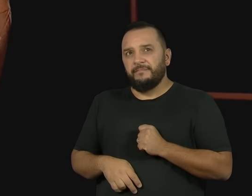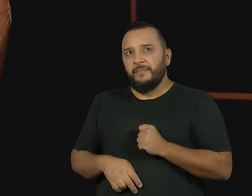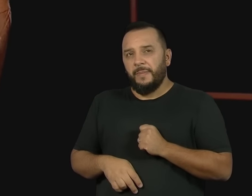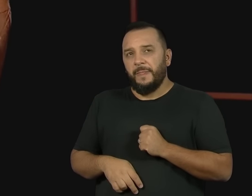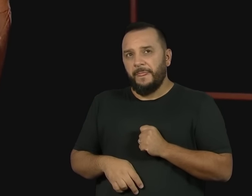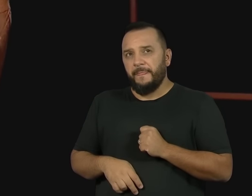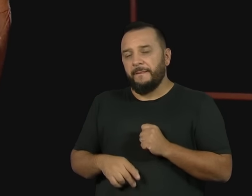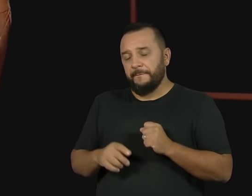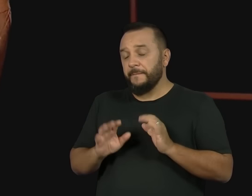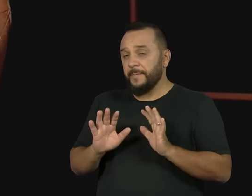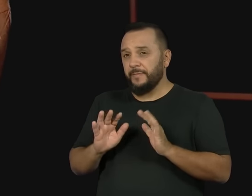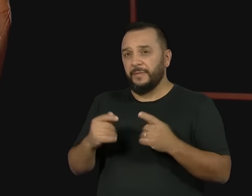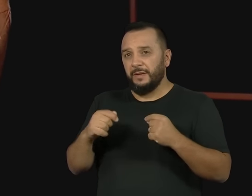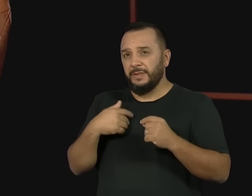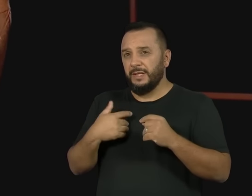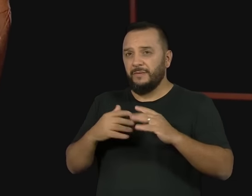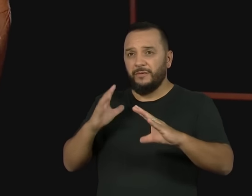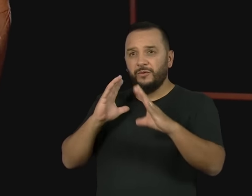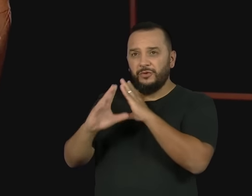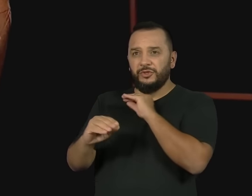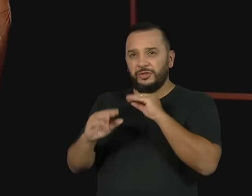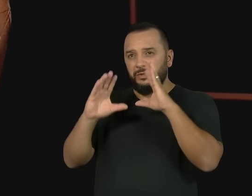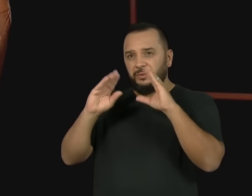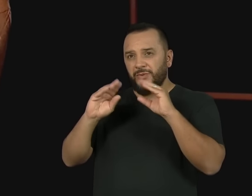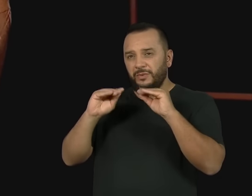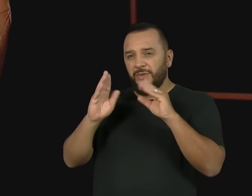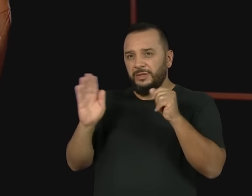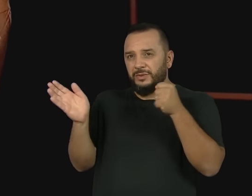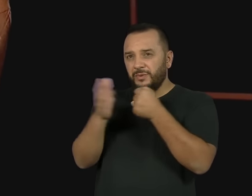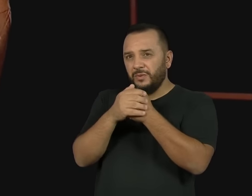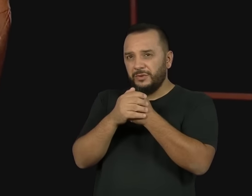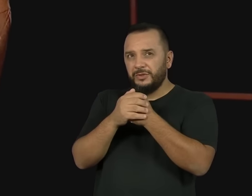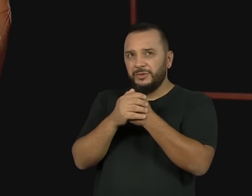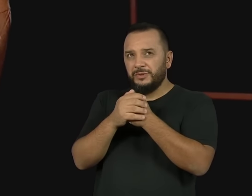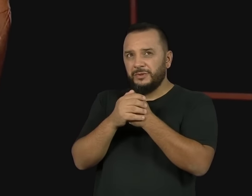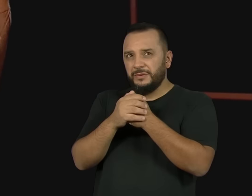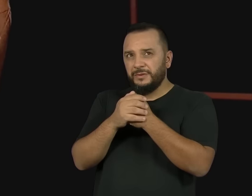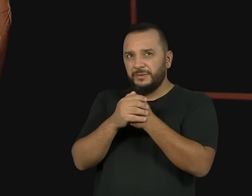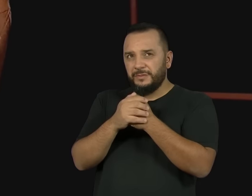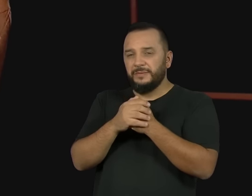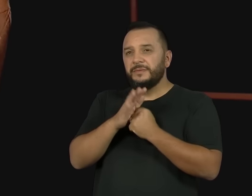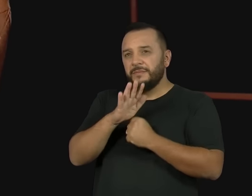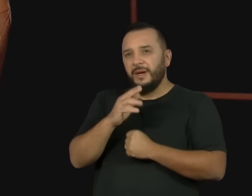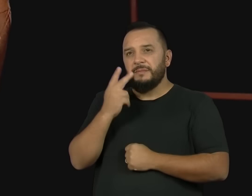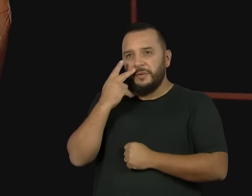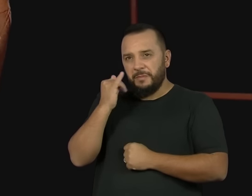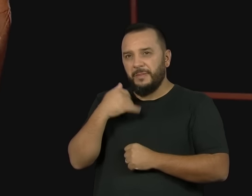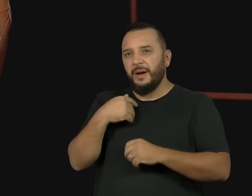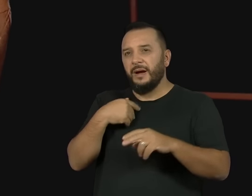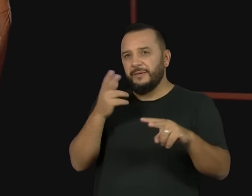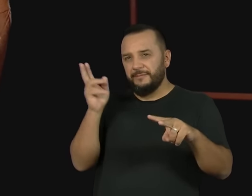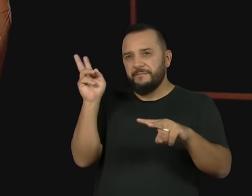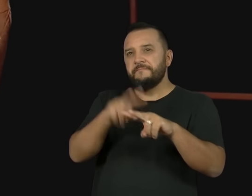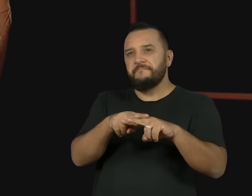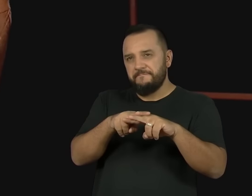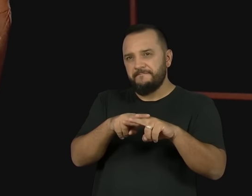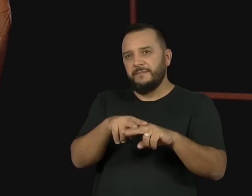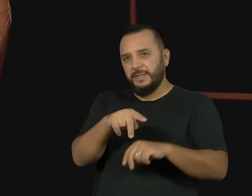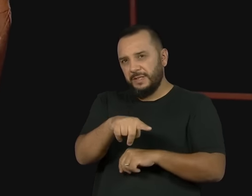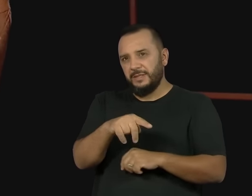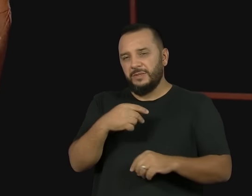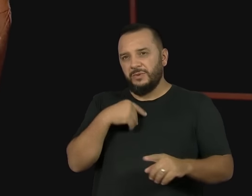porque a gente tinha que sair de noite escondido e tal coisa, mas foi preso, que encontraram a